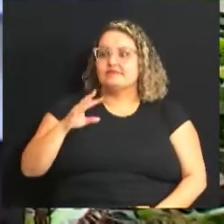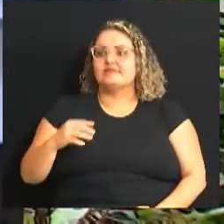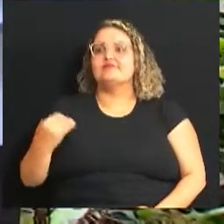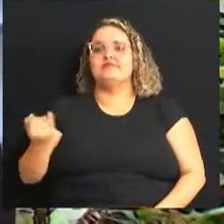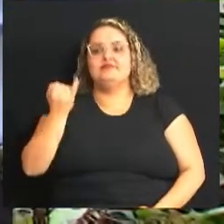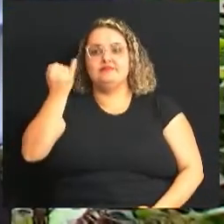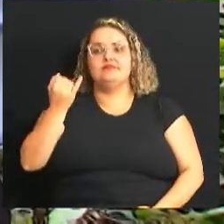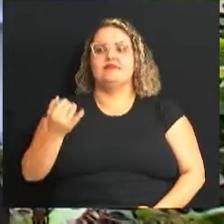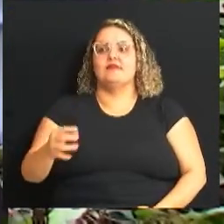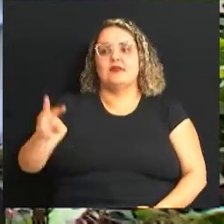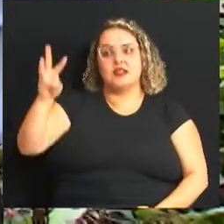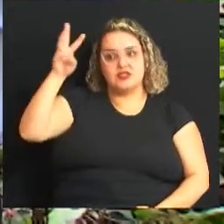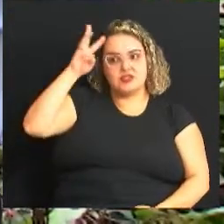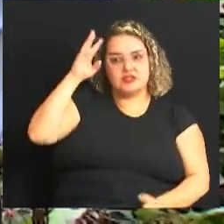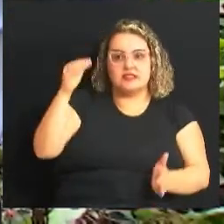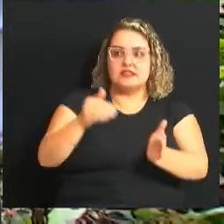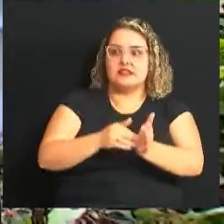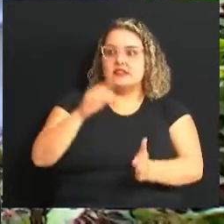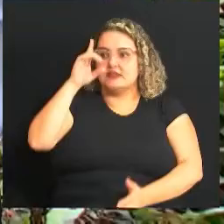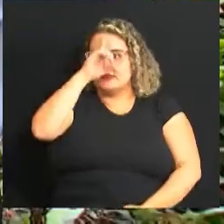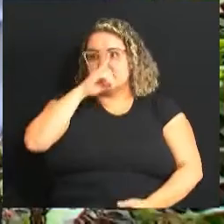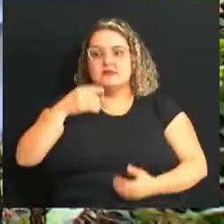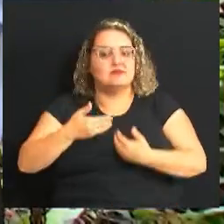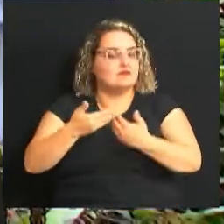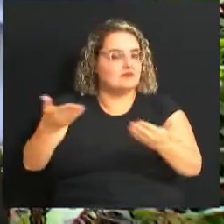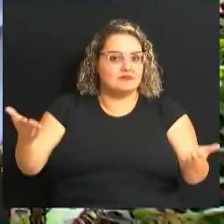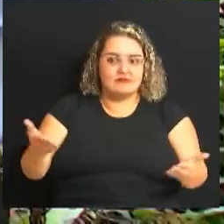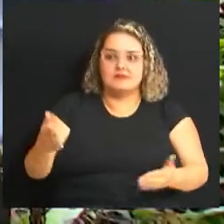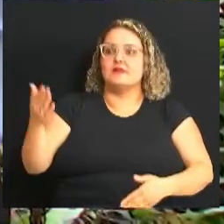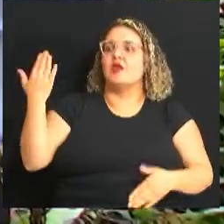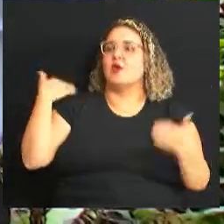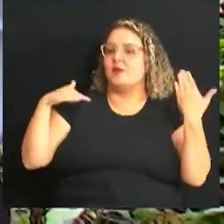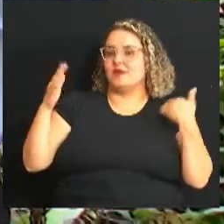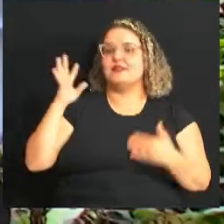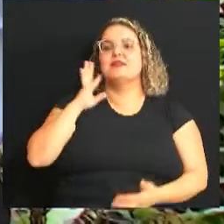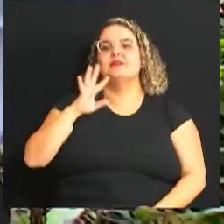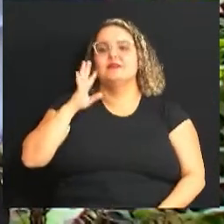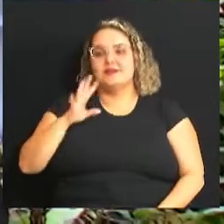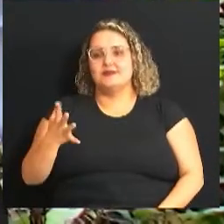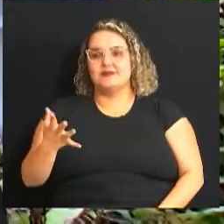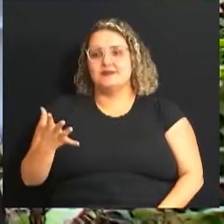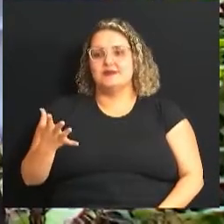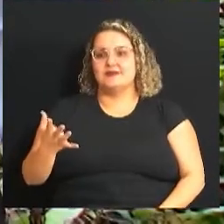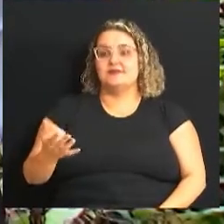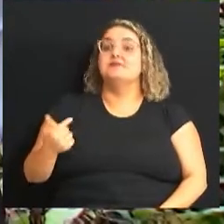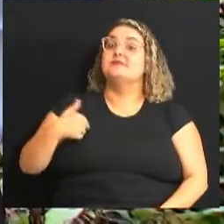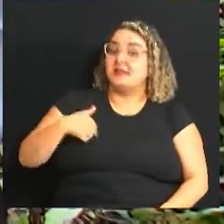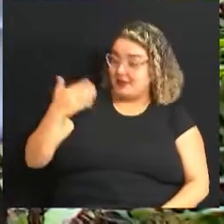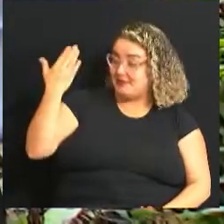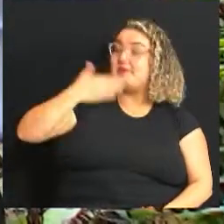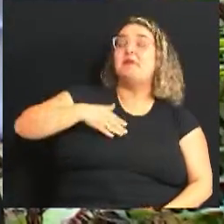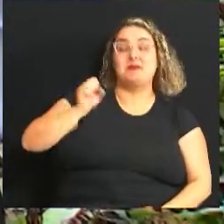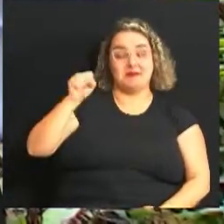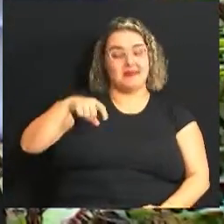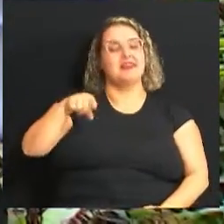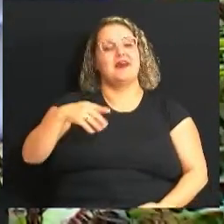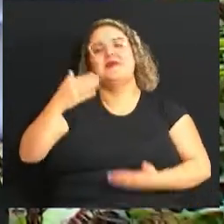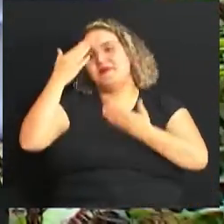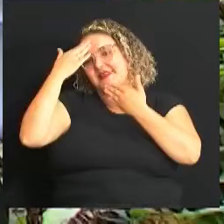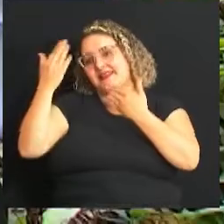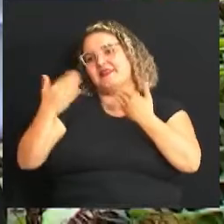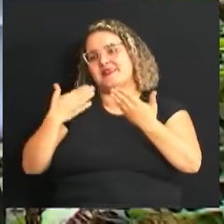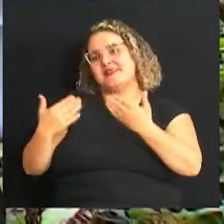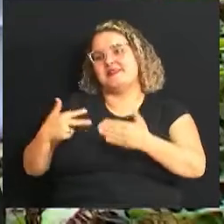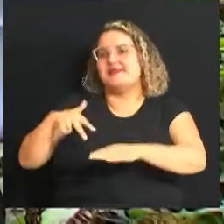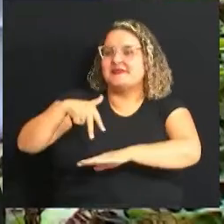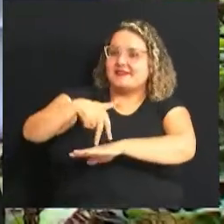aqui de terça a domingo à disposição de vocês. É um passeio muito gostoso. Eu estou aqui para comprovar, viu? Muito obrigada, viu, por falar com a gente e